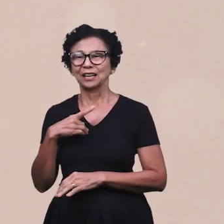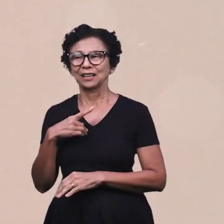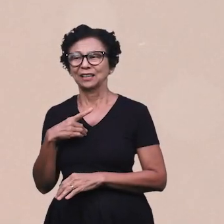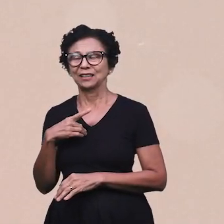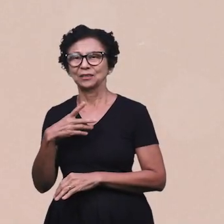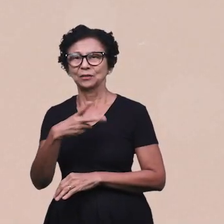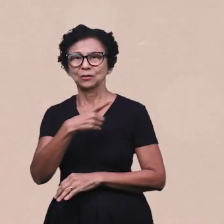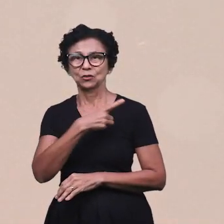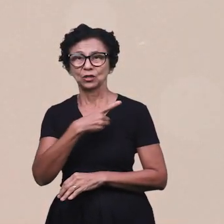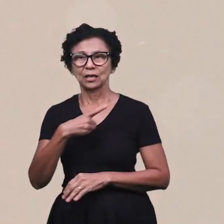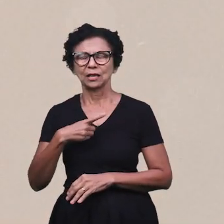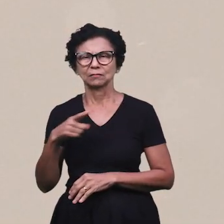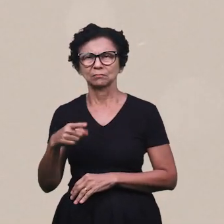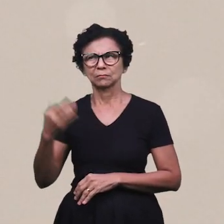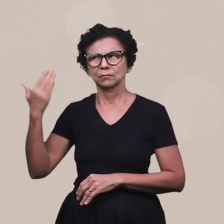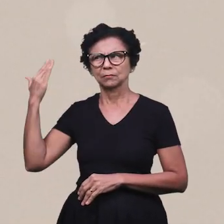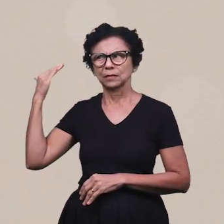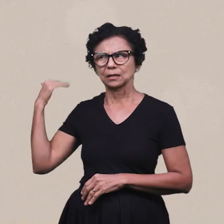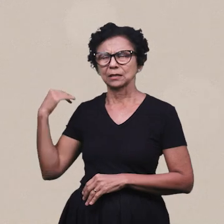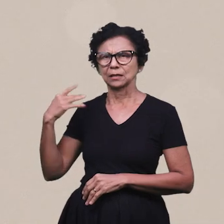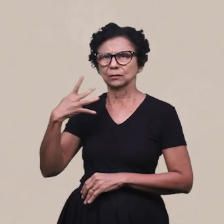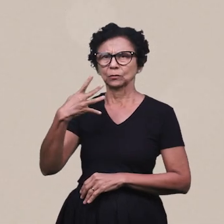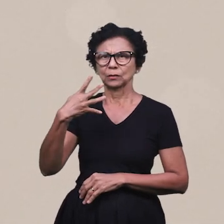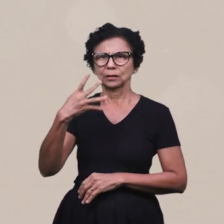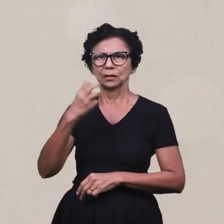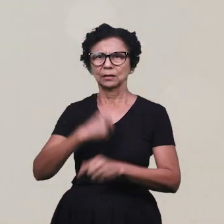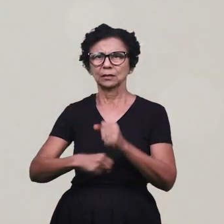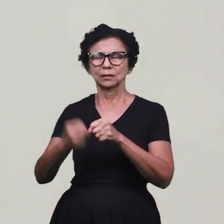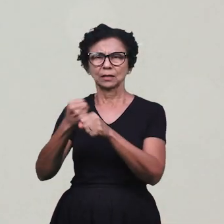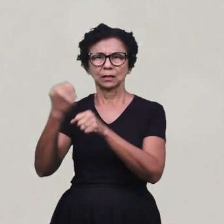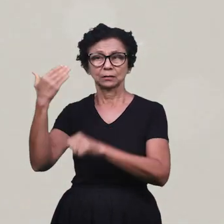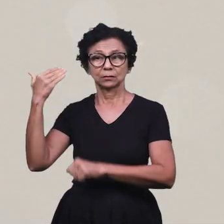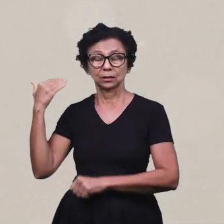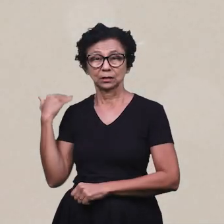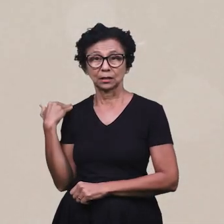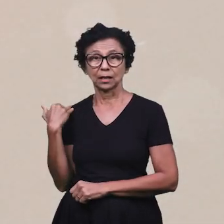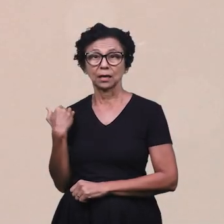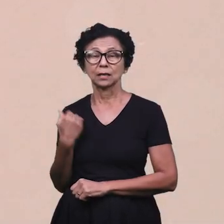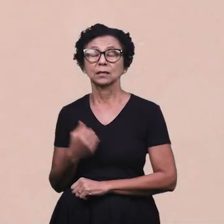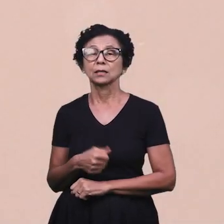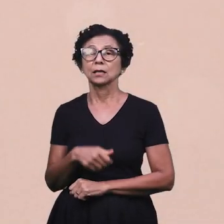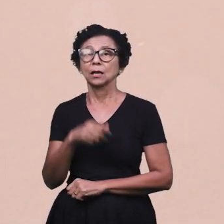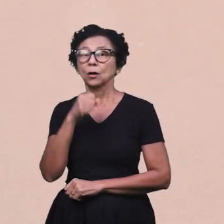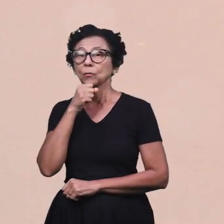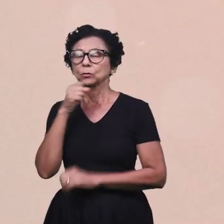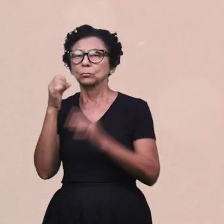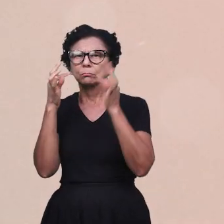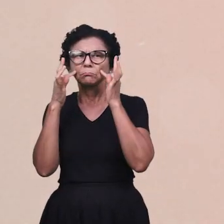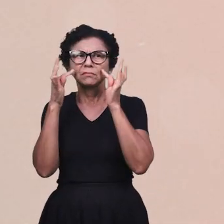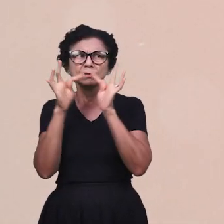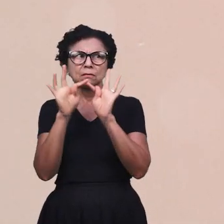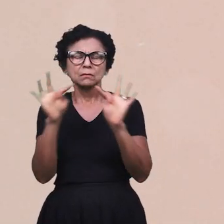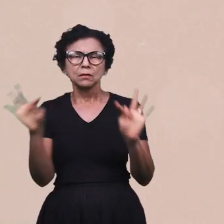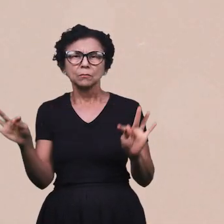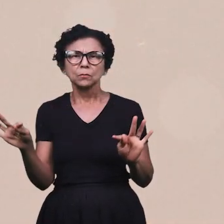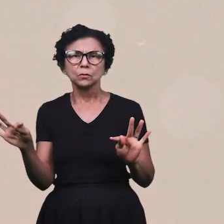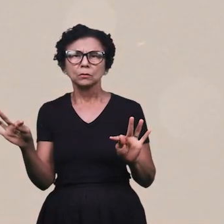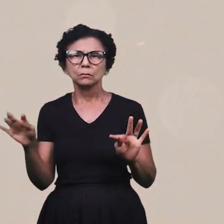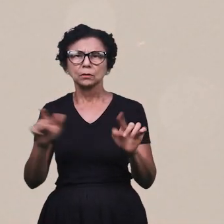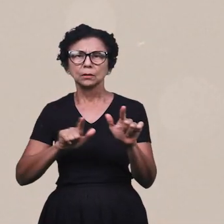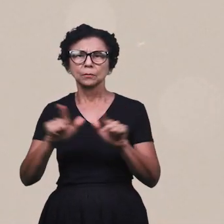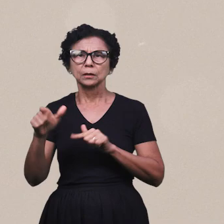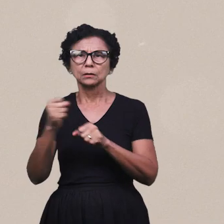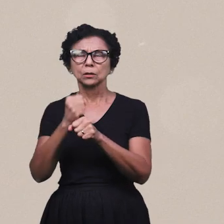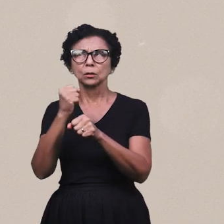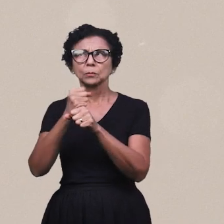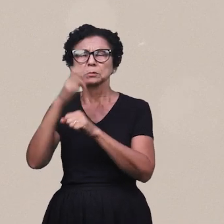eu era um jovem recém-convertido, ele já era um exemplo de dedicação e serviço à obra do Senhor, ajudando